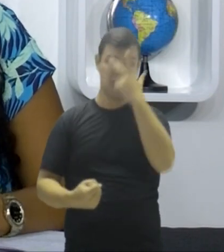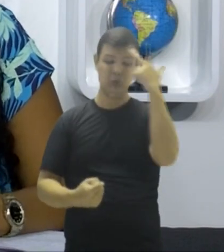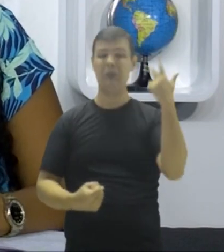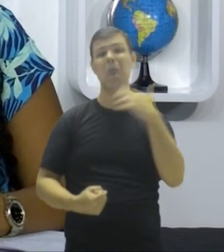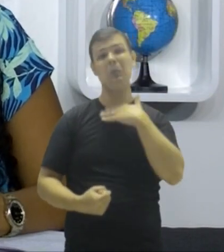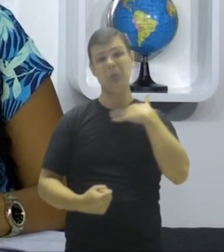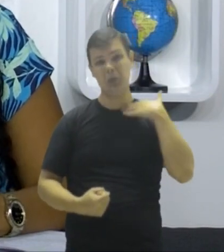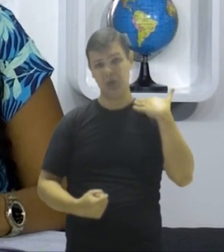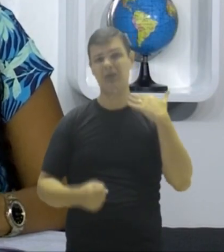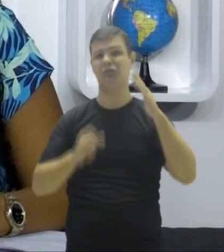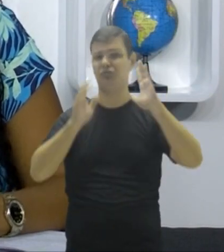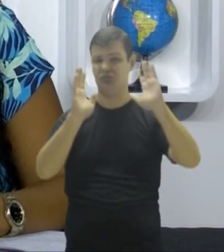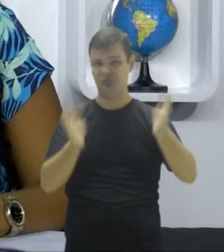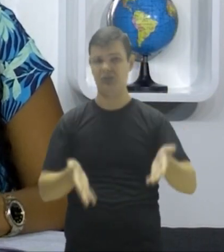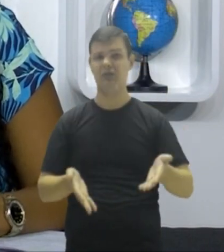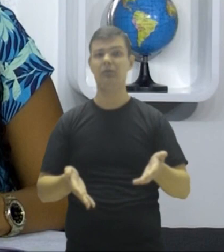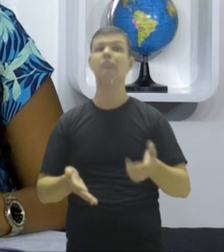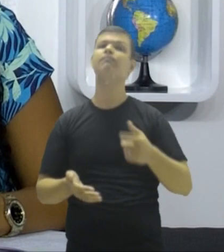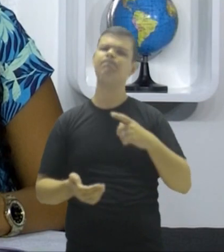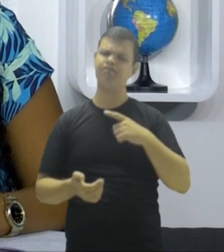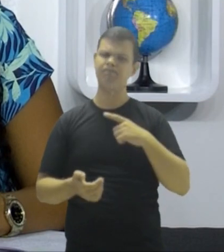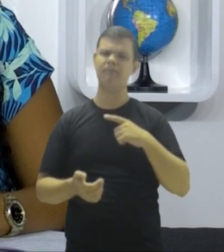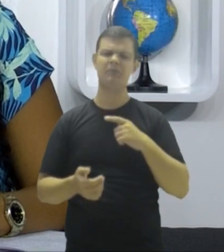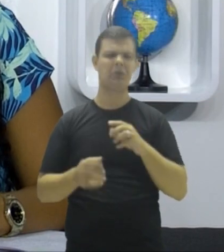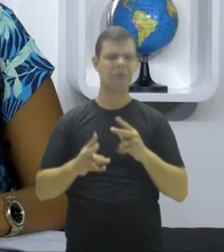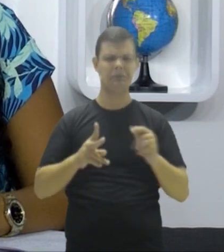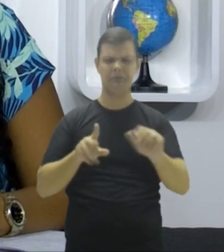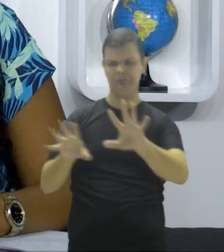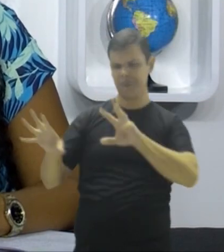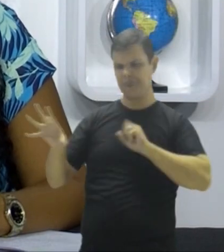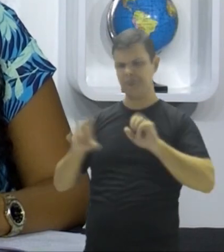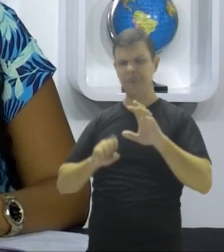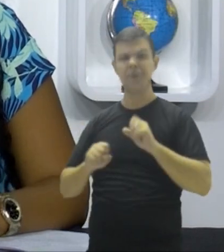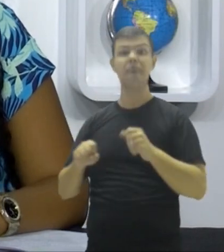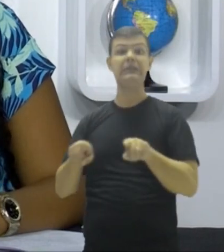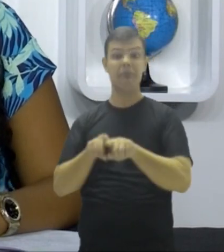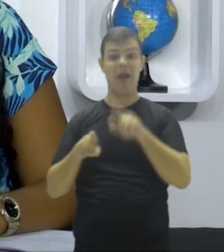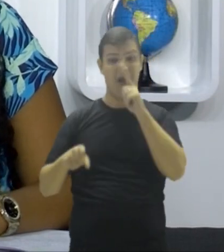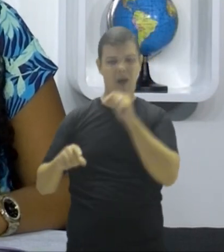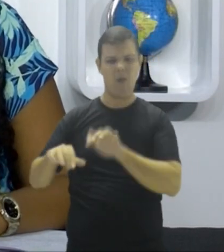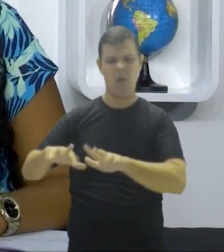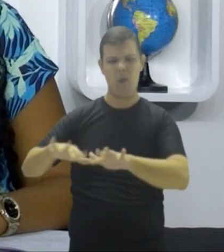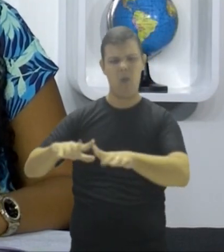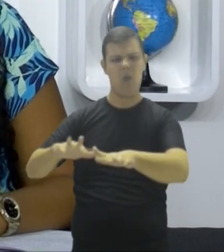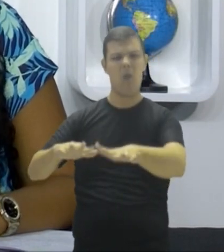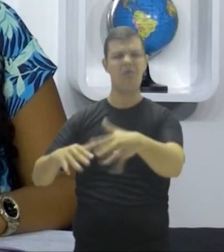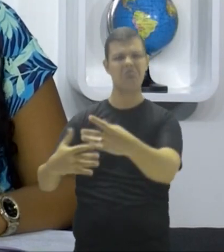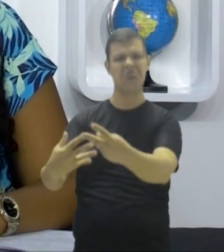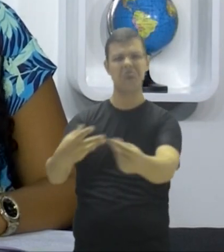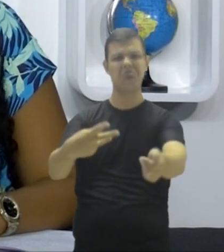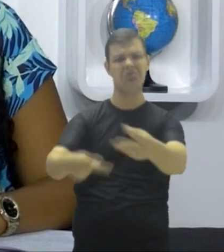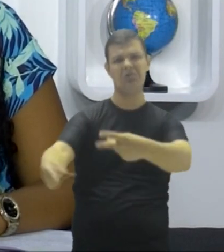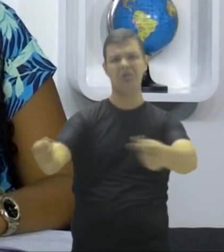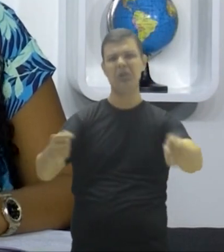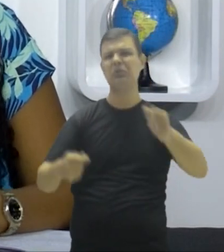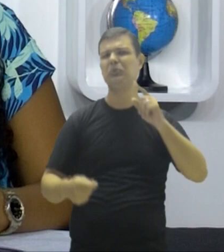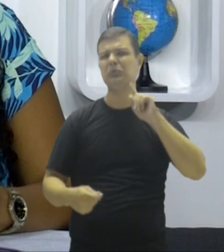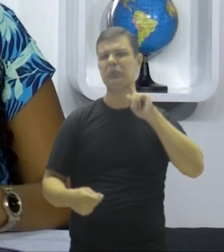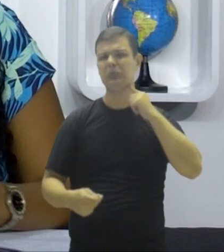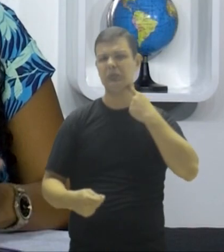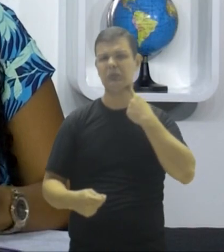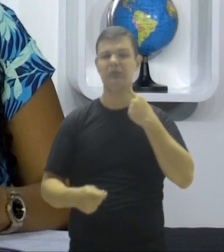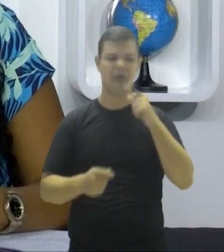de vida humana. Então houve a contaminação dos lagos, dos rios, e